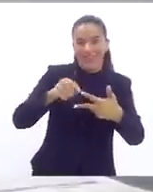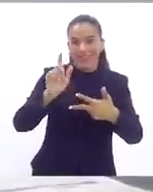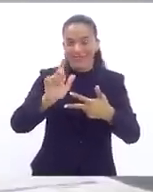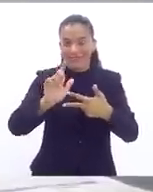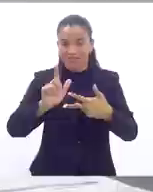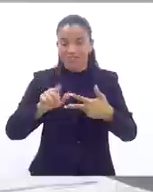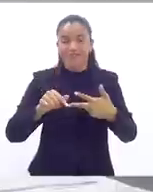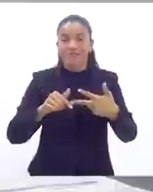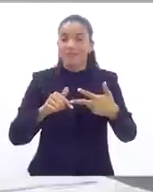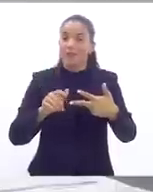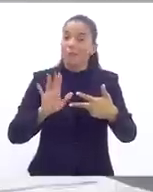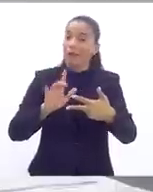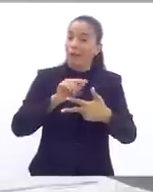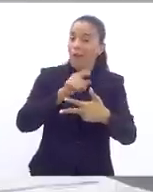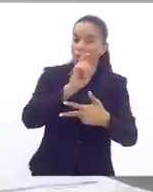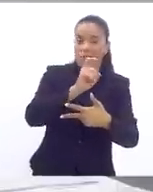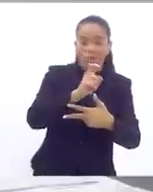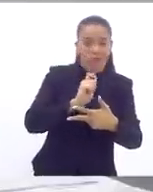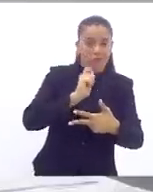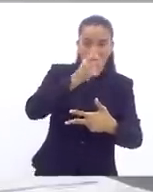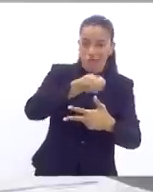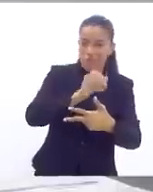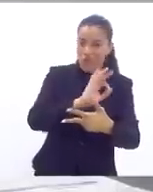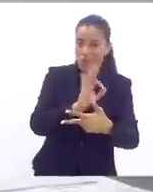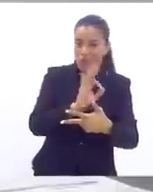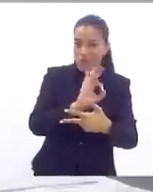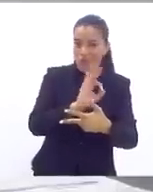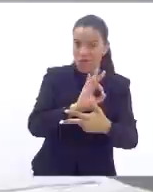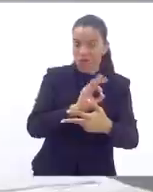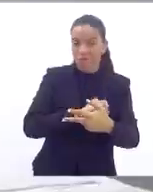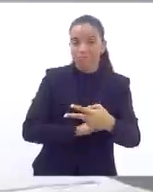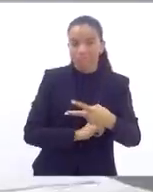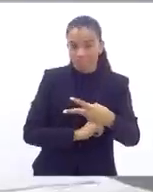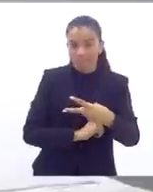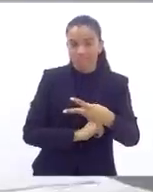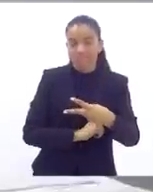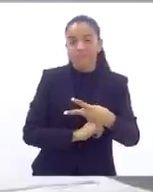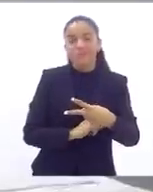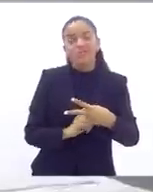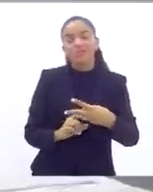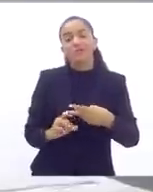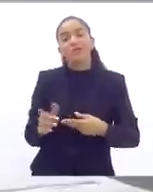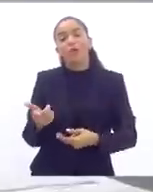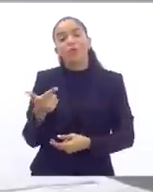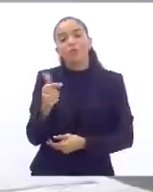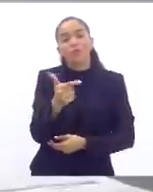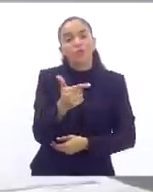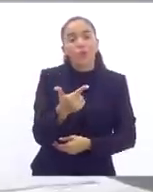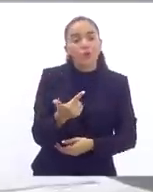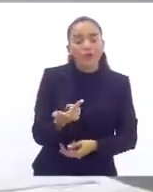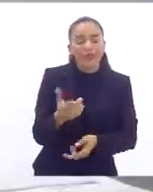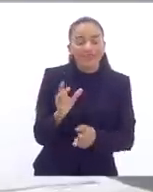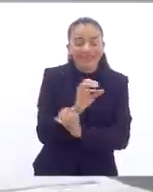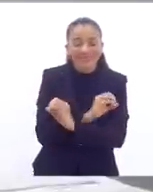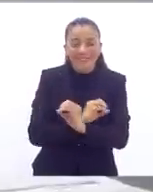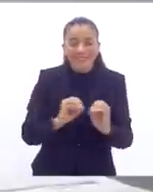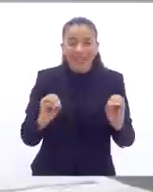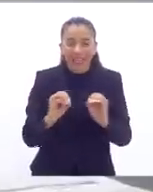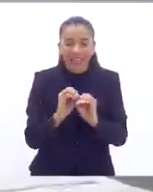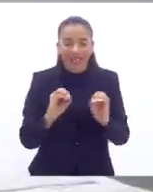exceção do executivo então não há nenhum óbice legal